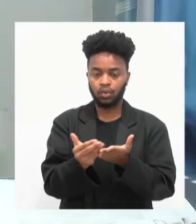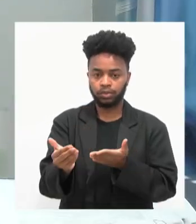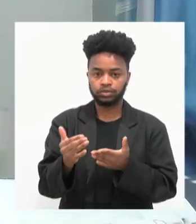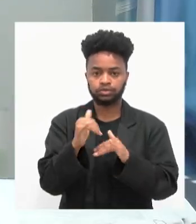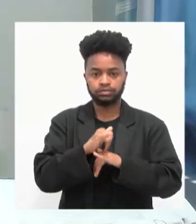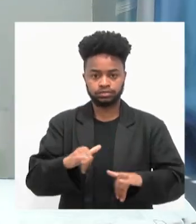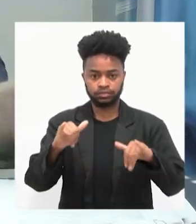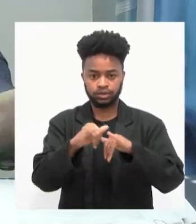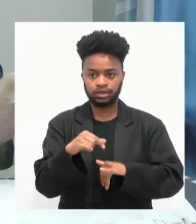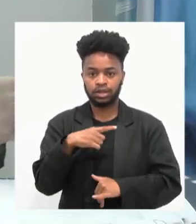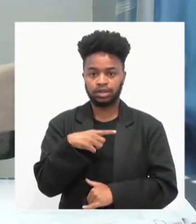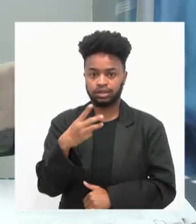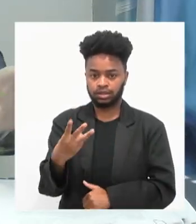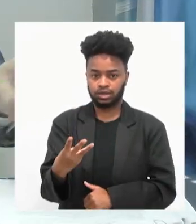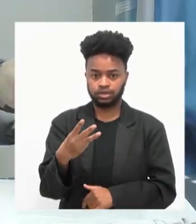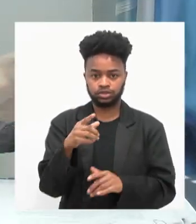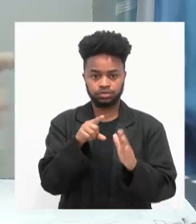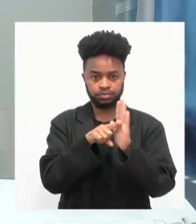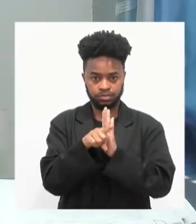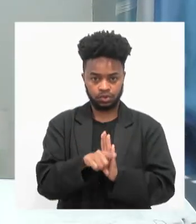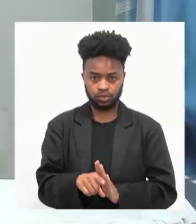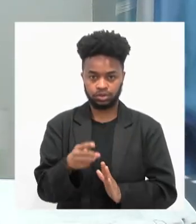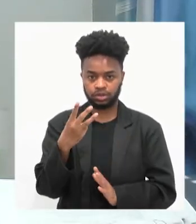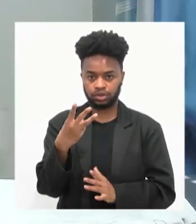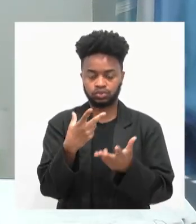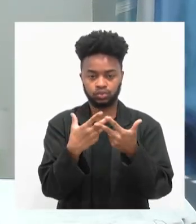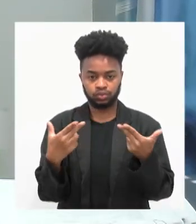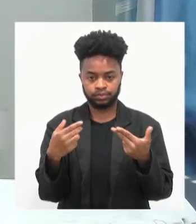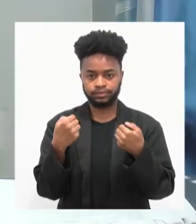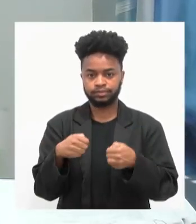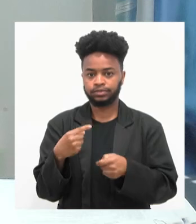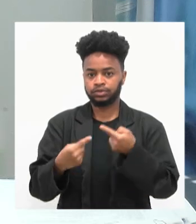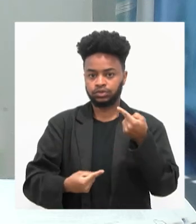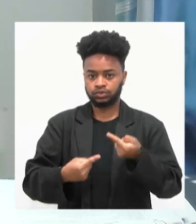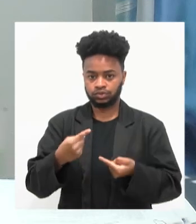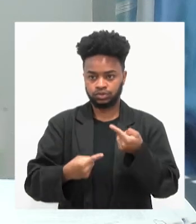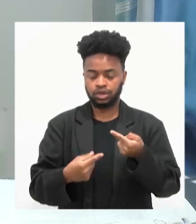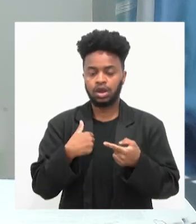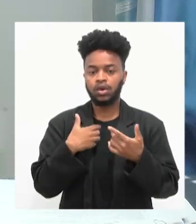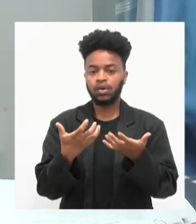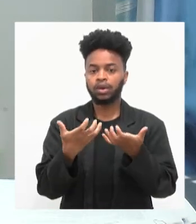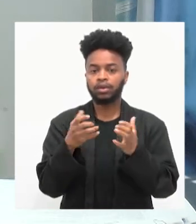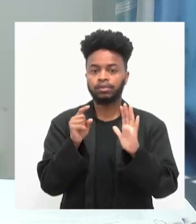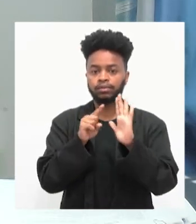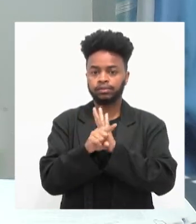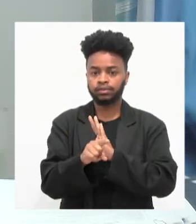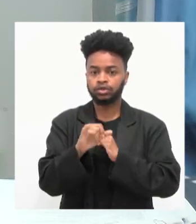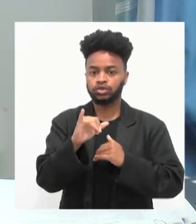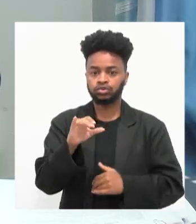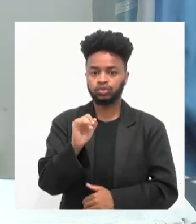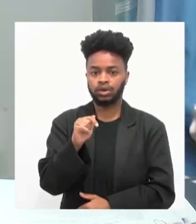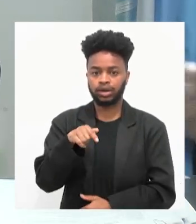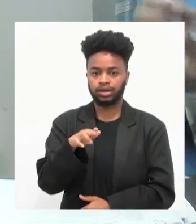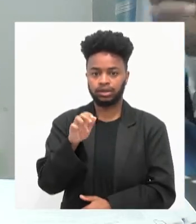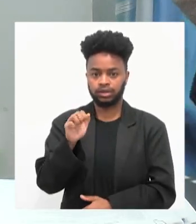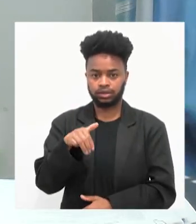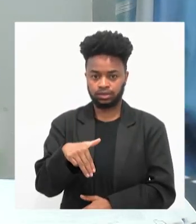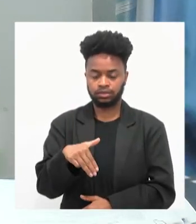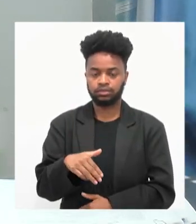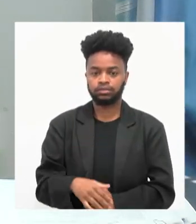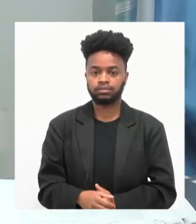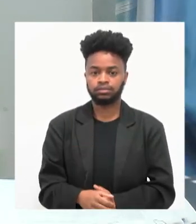aqui. Ele fez 3 questionamentos, 3 pontos de que nós precisamos discutir. Eu queria perguntar ao senhor Joaquim, né,